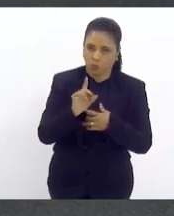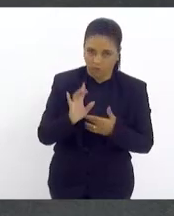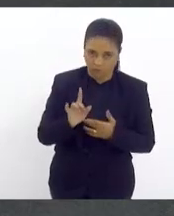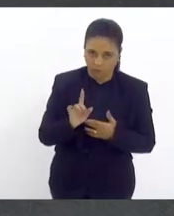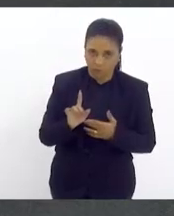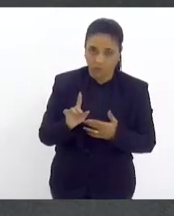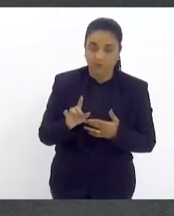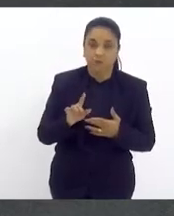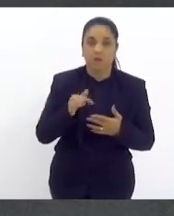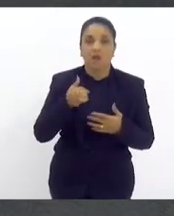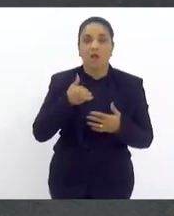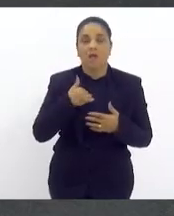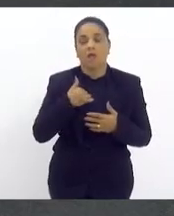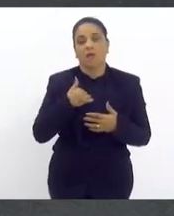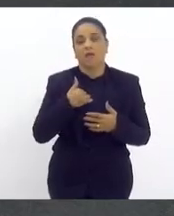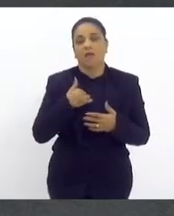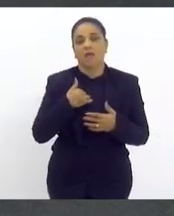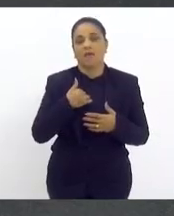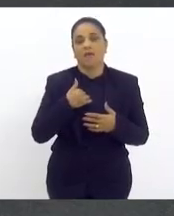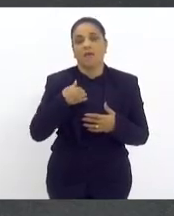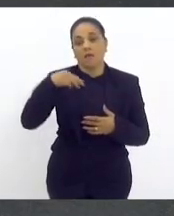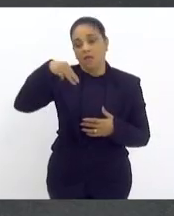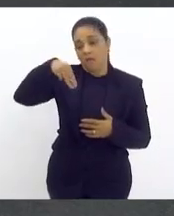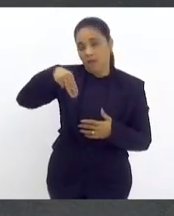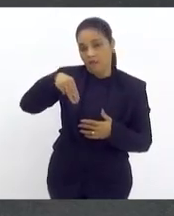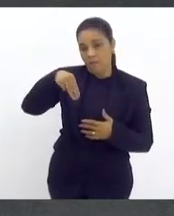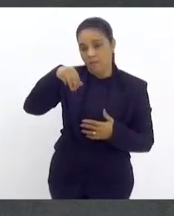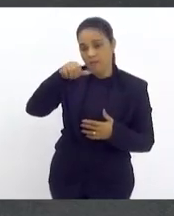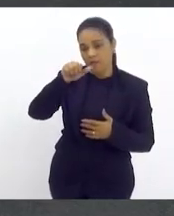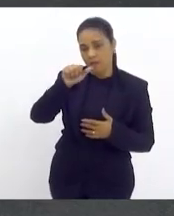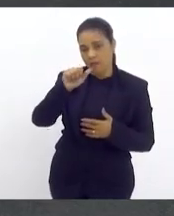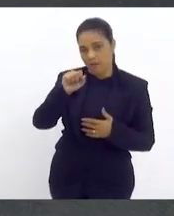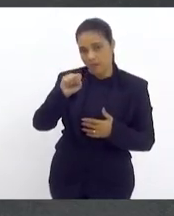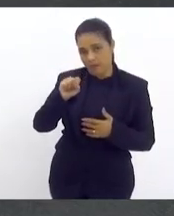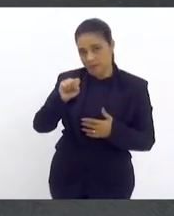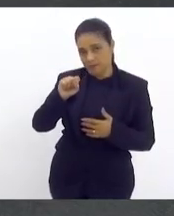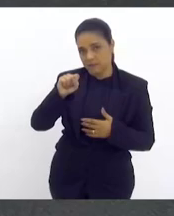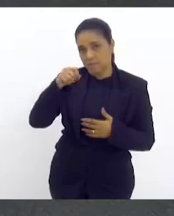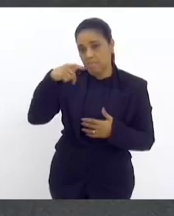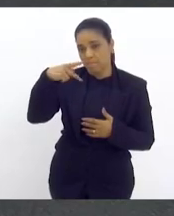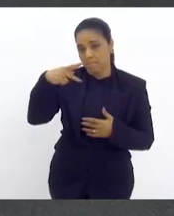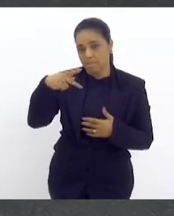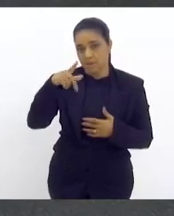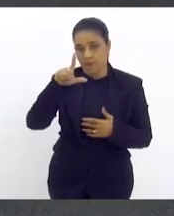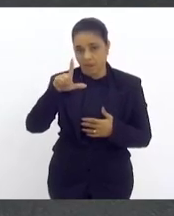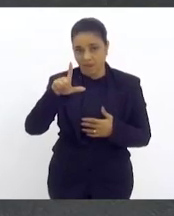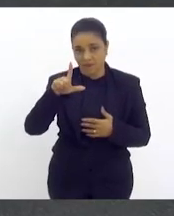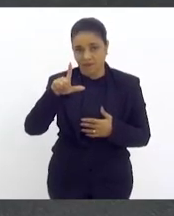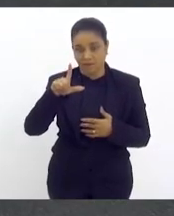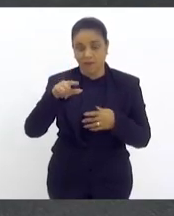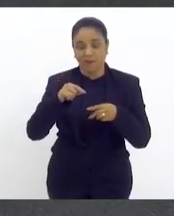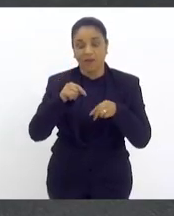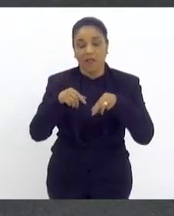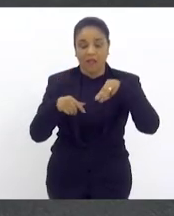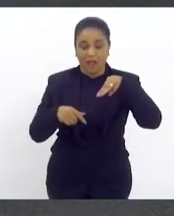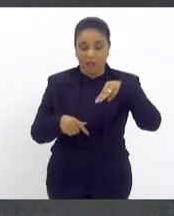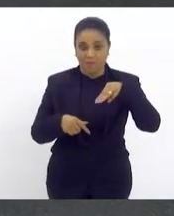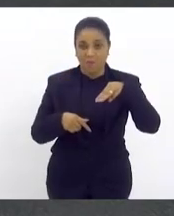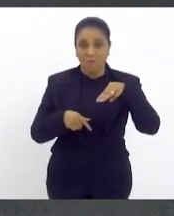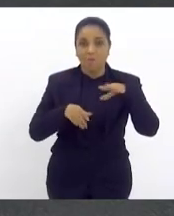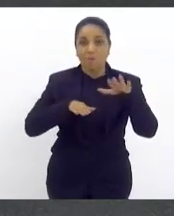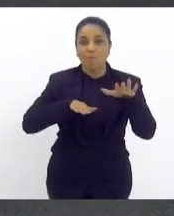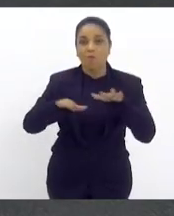que é o mspl o Movimento dos Sem projeto de lei